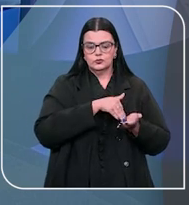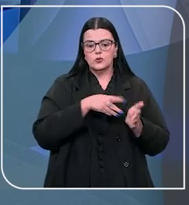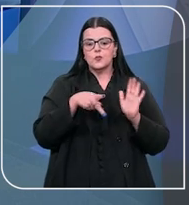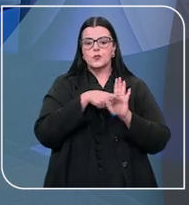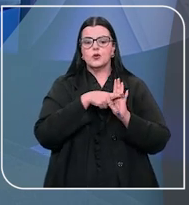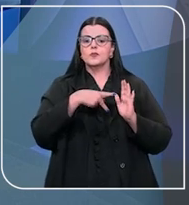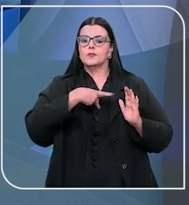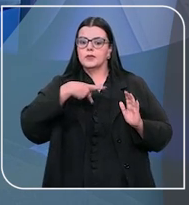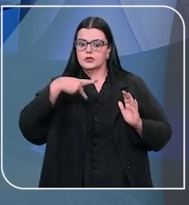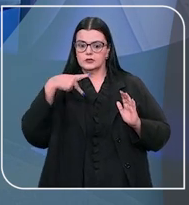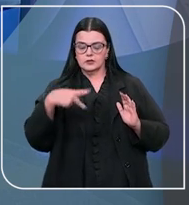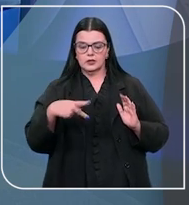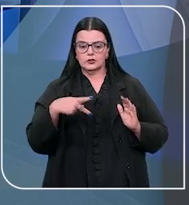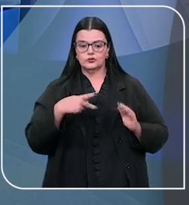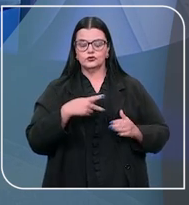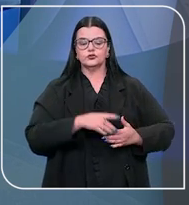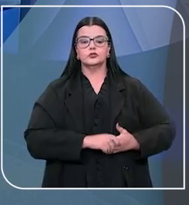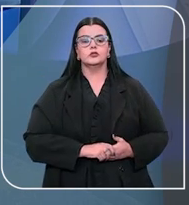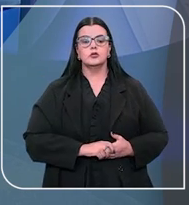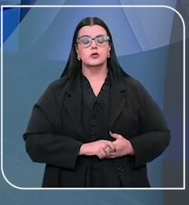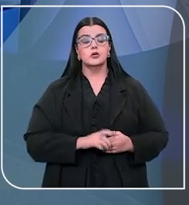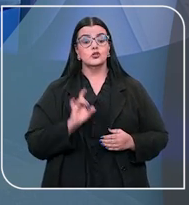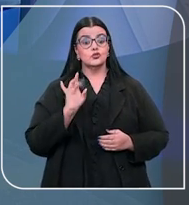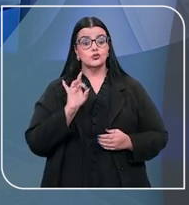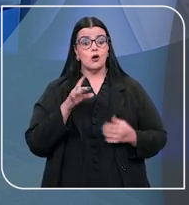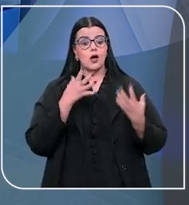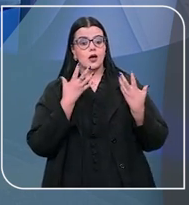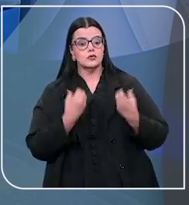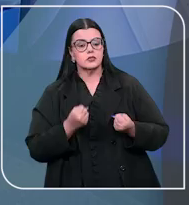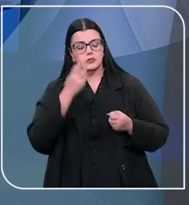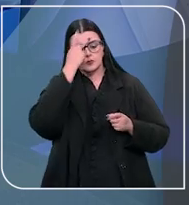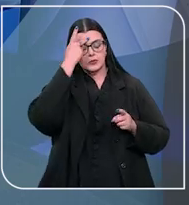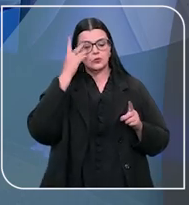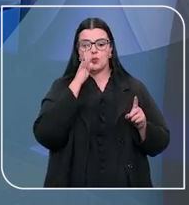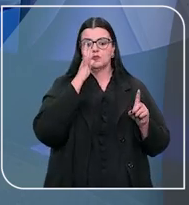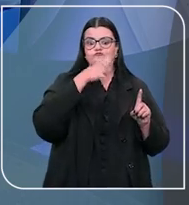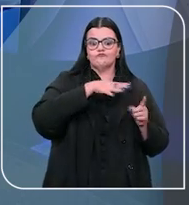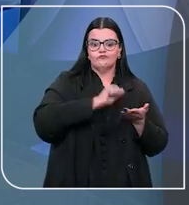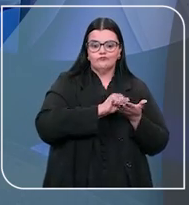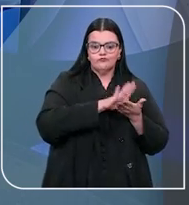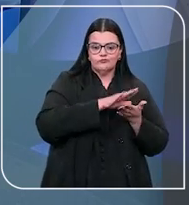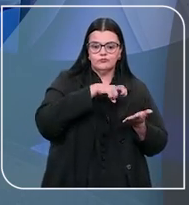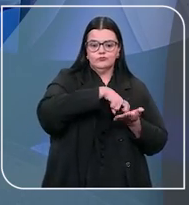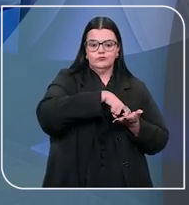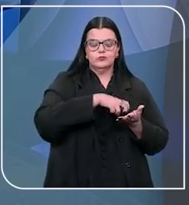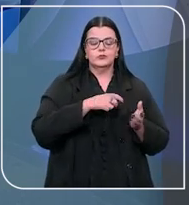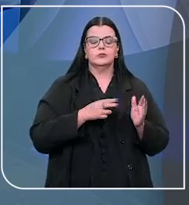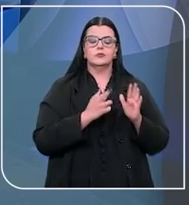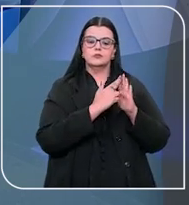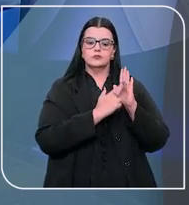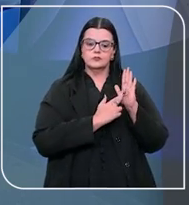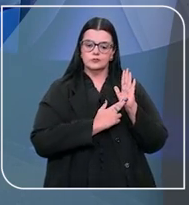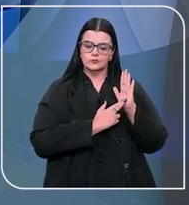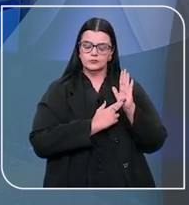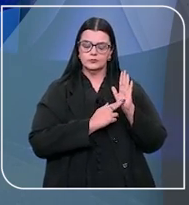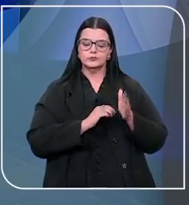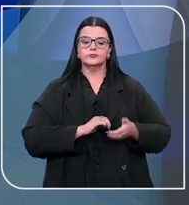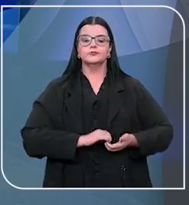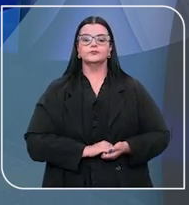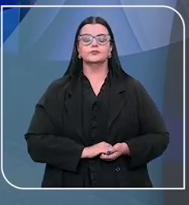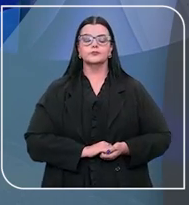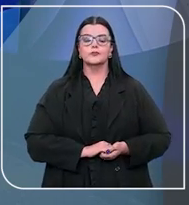do presidente da República, só pode beneficiar pessoas que foram condenadas até a publicação do ato